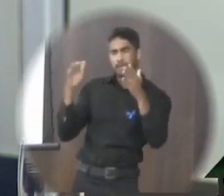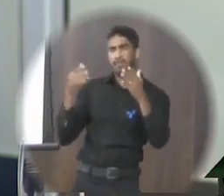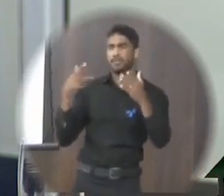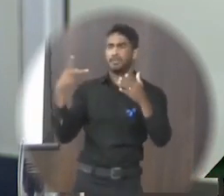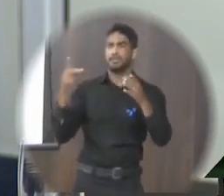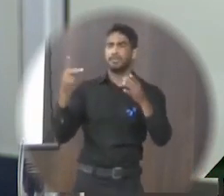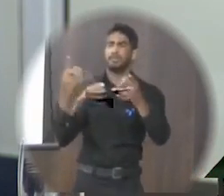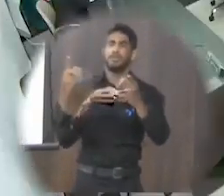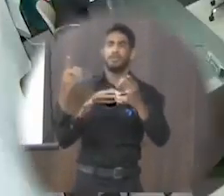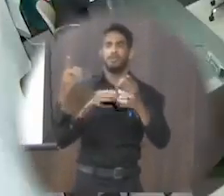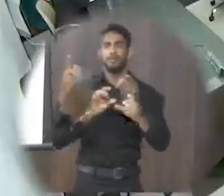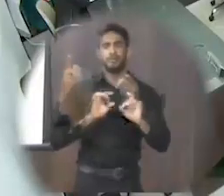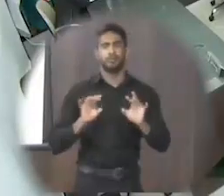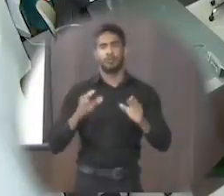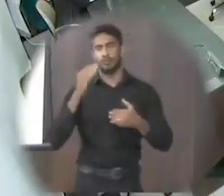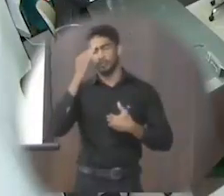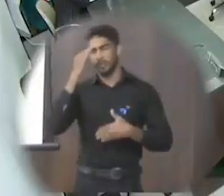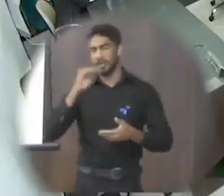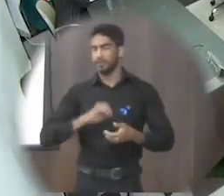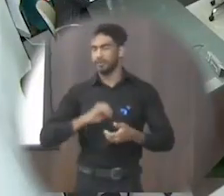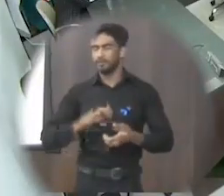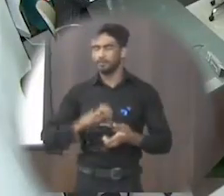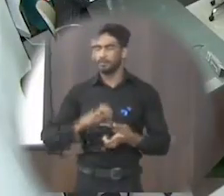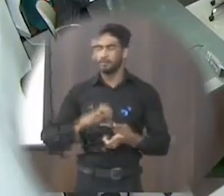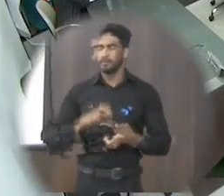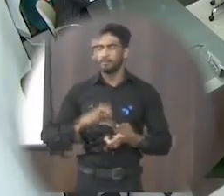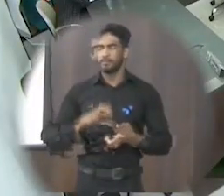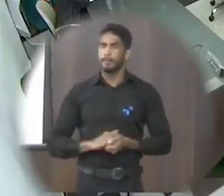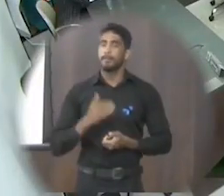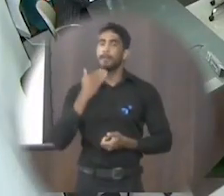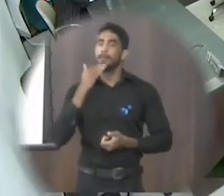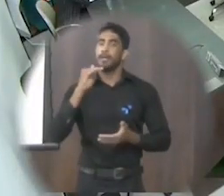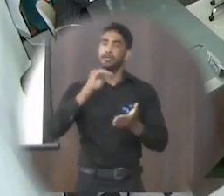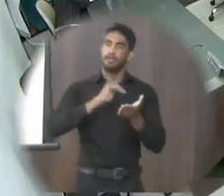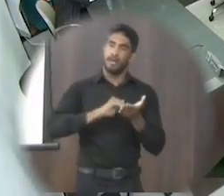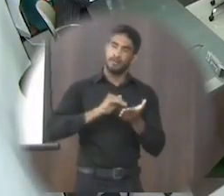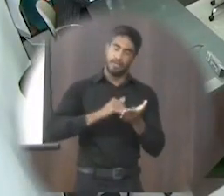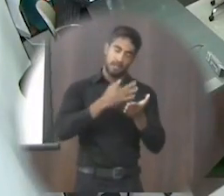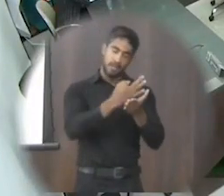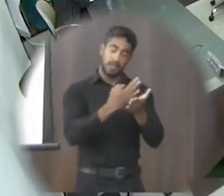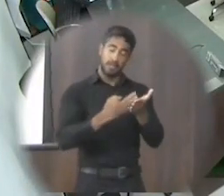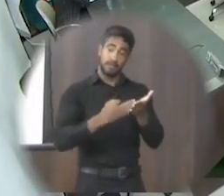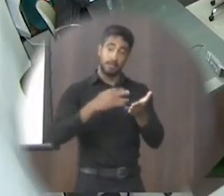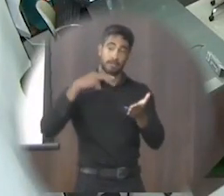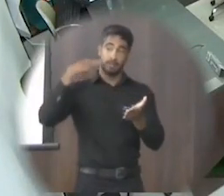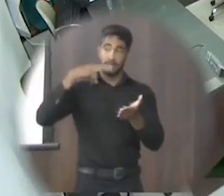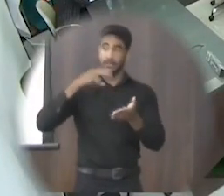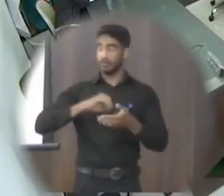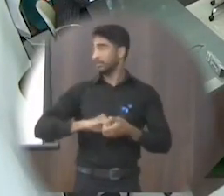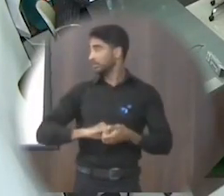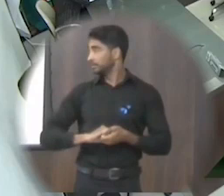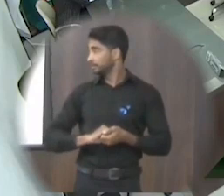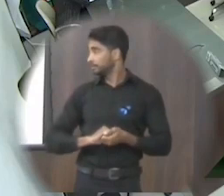equipe. Obrigado, senhor presidente. Nada. Solicito ao senhor secretário que faça a chamada dos vereadores.